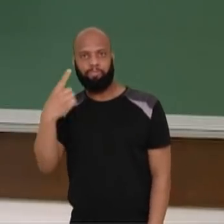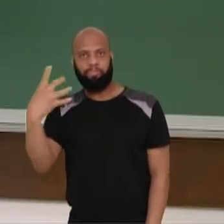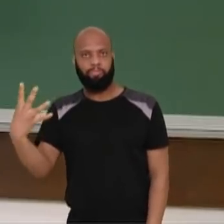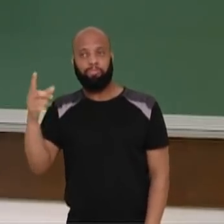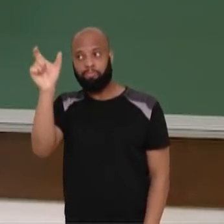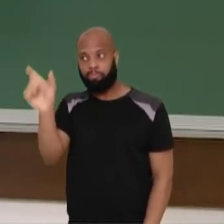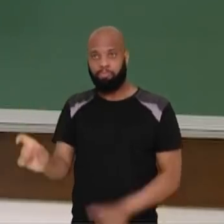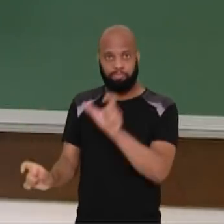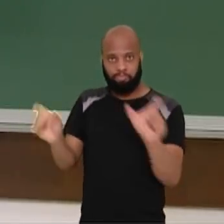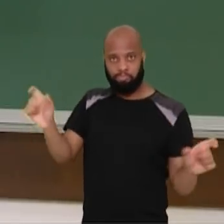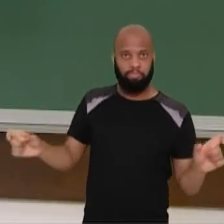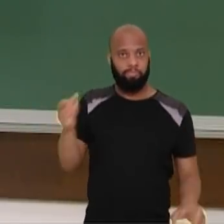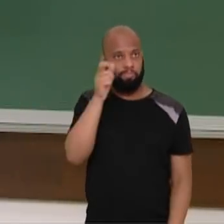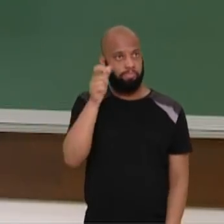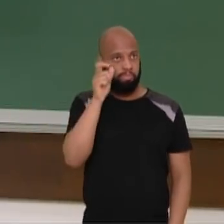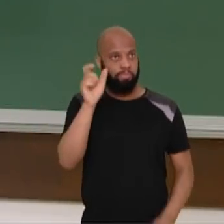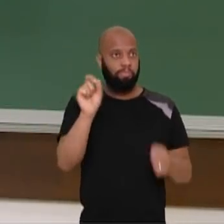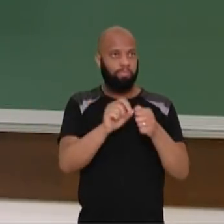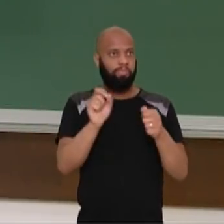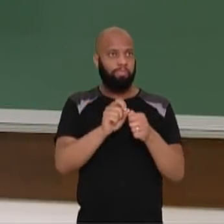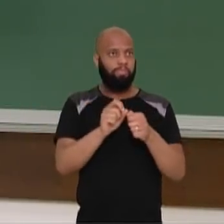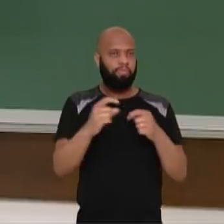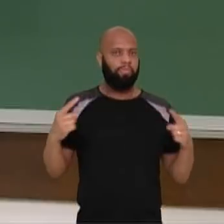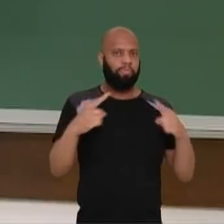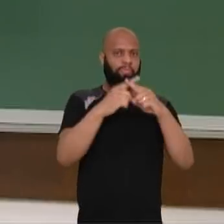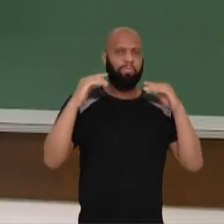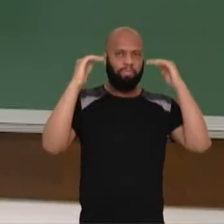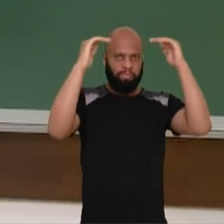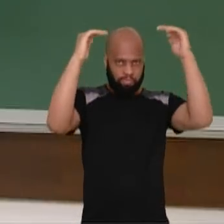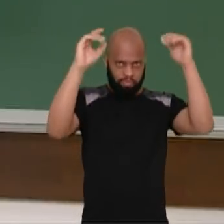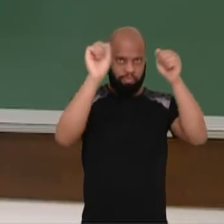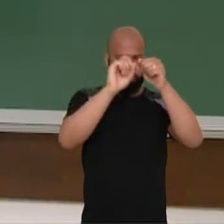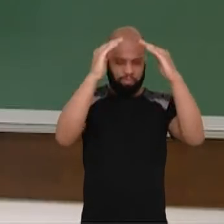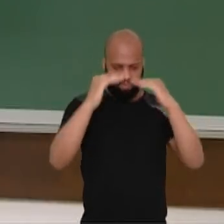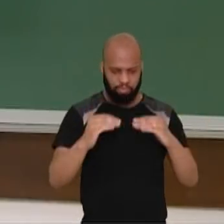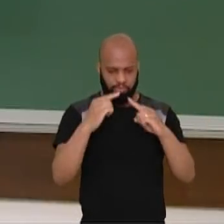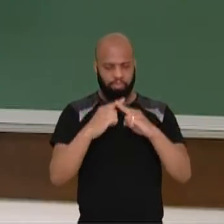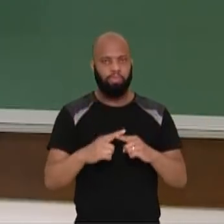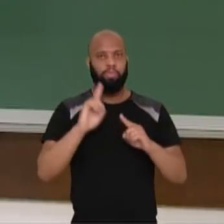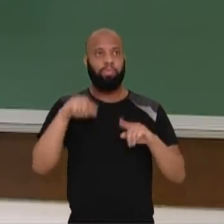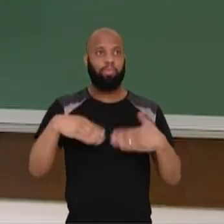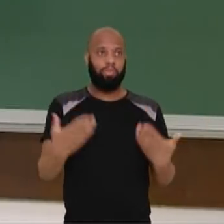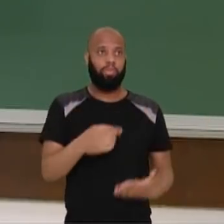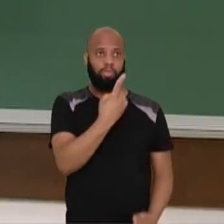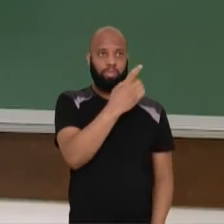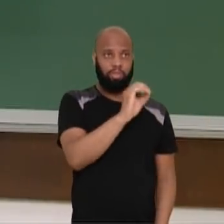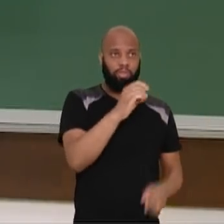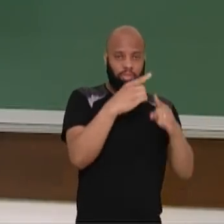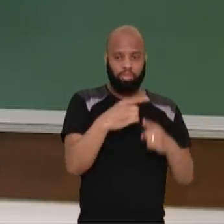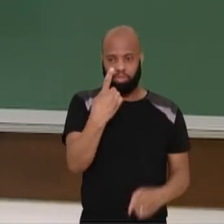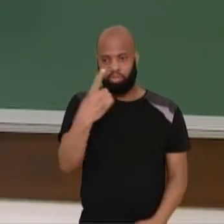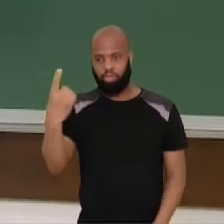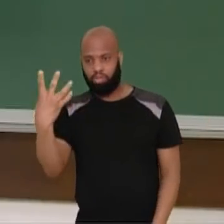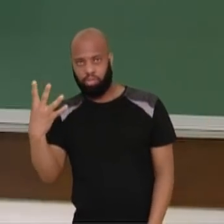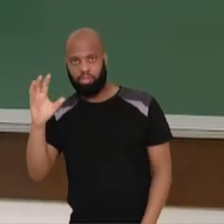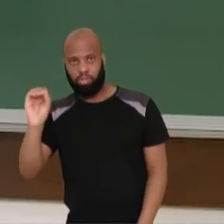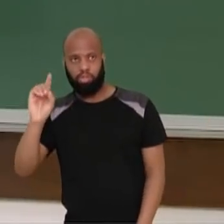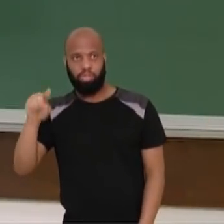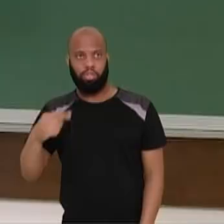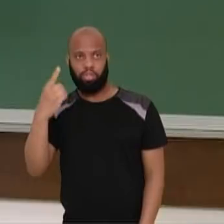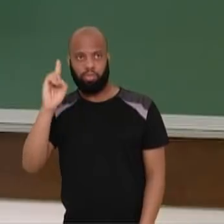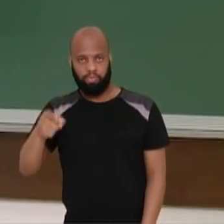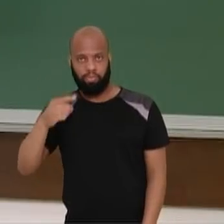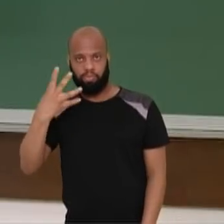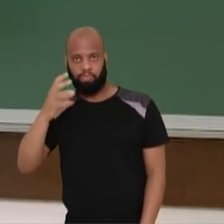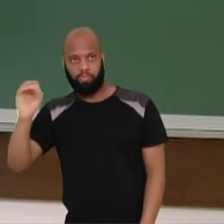14 pessoas, ó. Multiplica de cima com de cima, ó. 10 vezes 140, 1.400. Embaixo do 140,